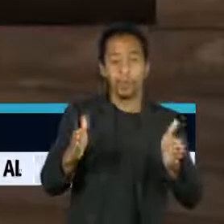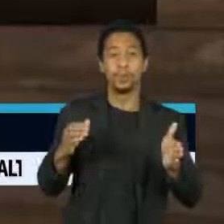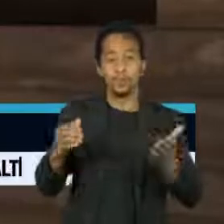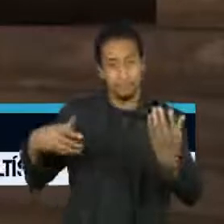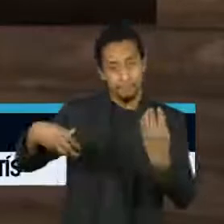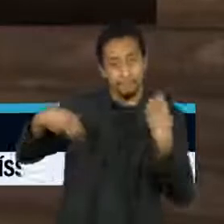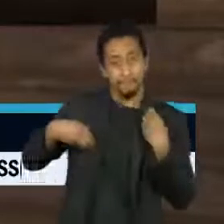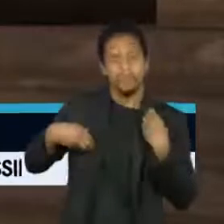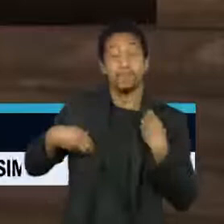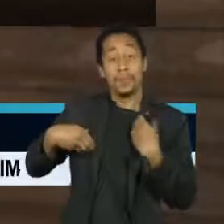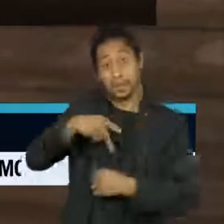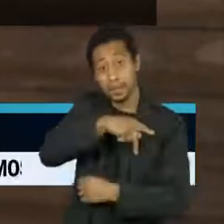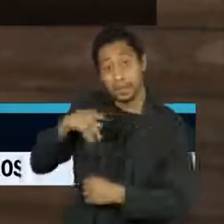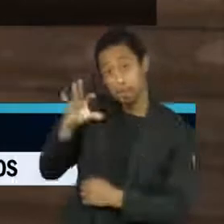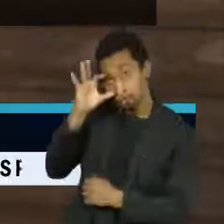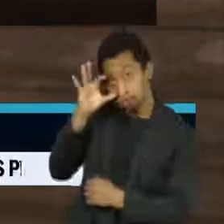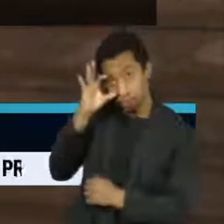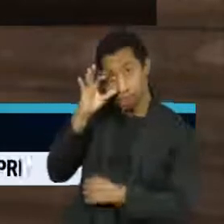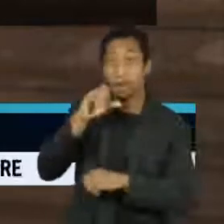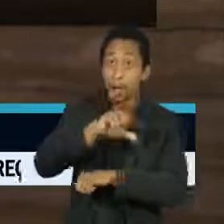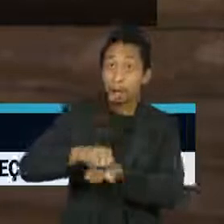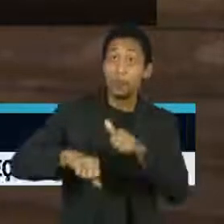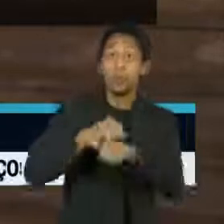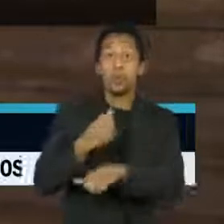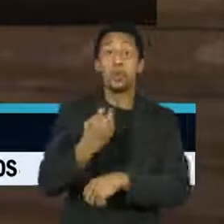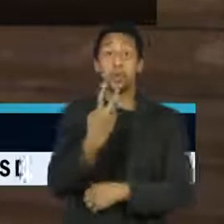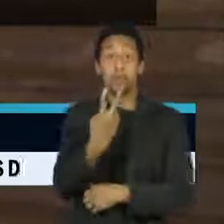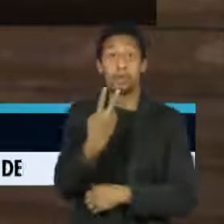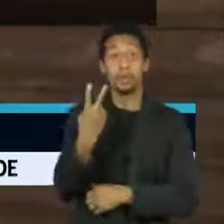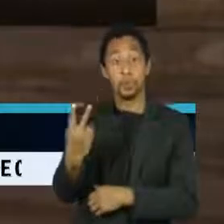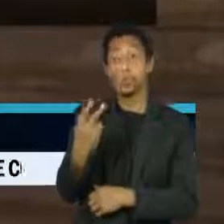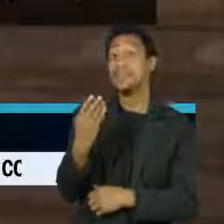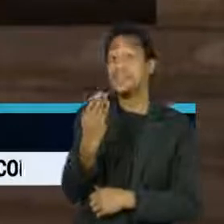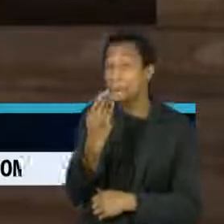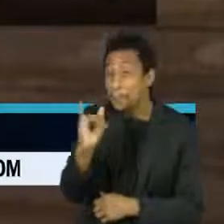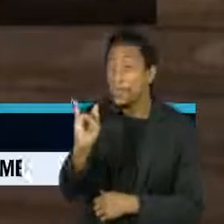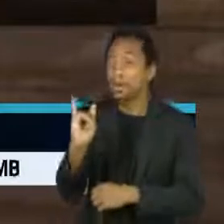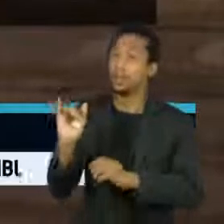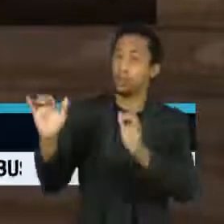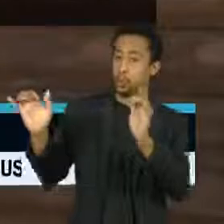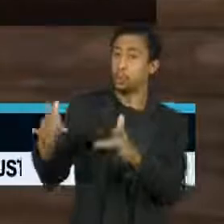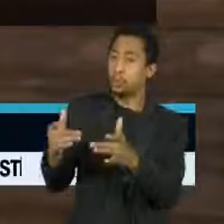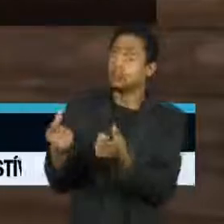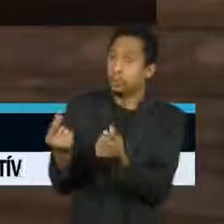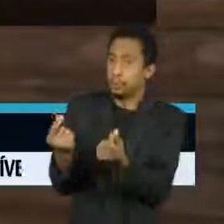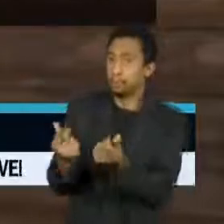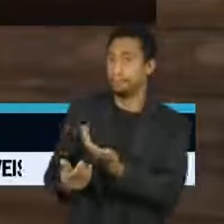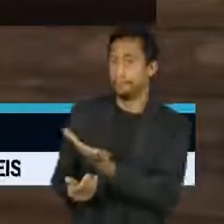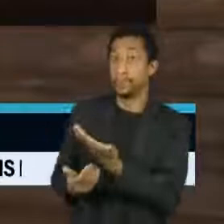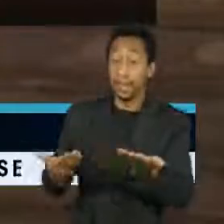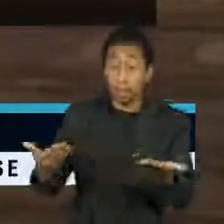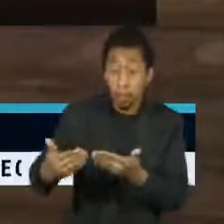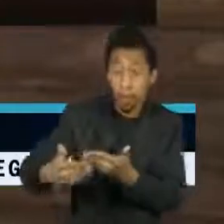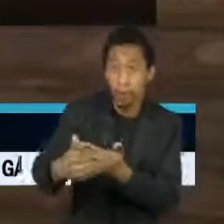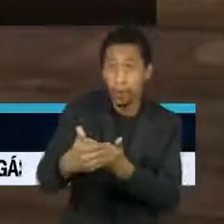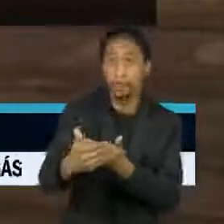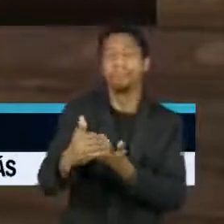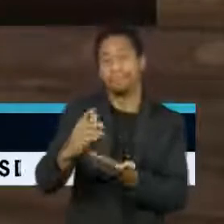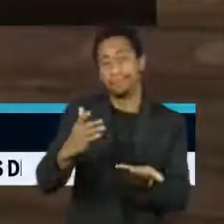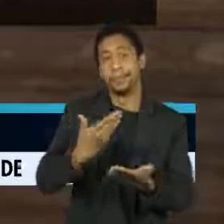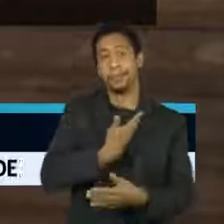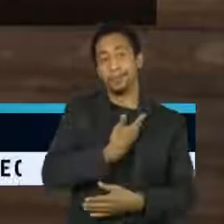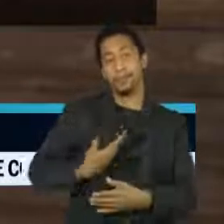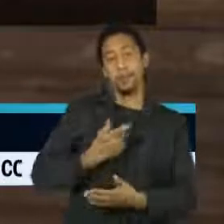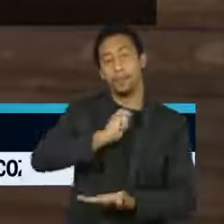setores, com uma renúncia fiscal de 22 bilhões de reais. Este ano, segundo o governo, a medida deve custar aos